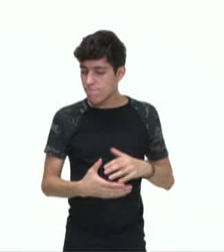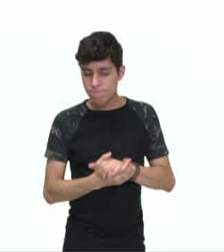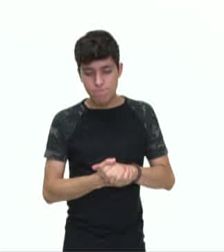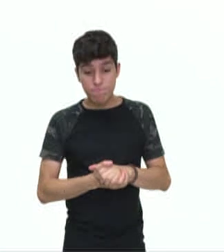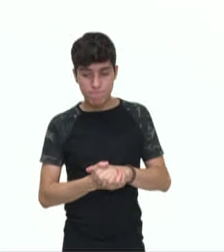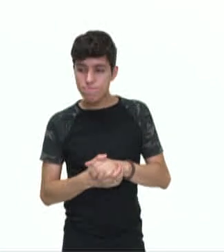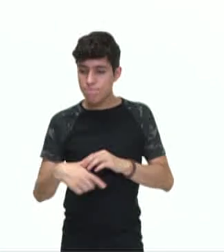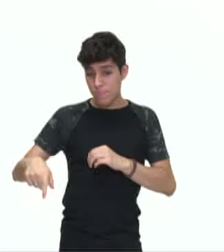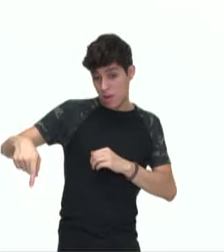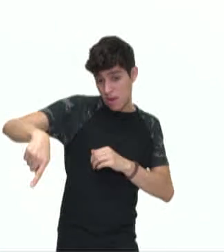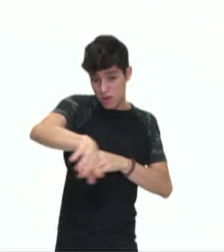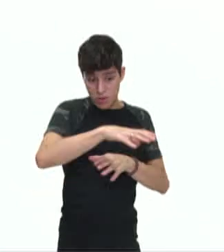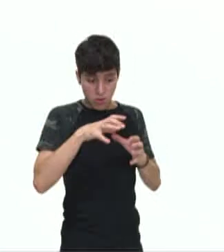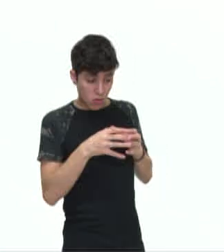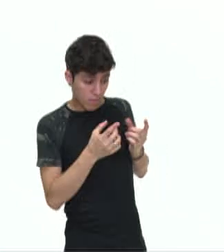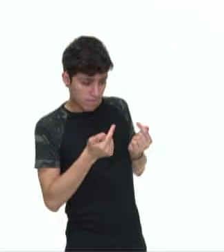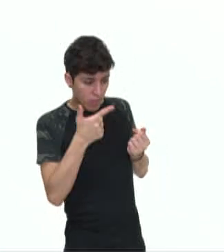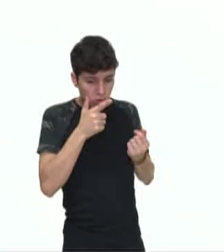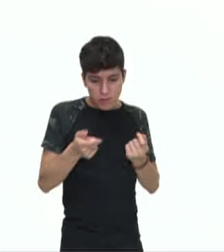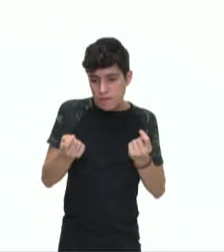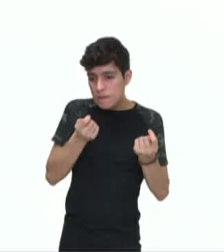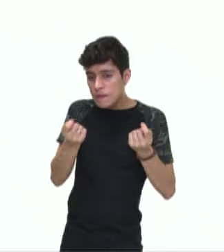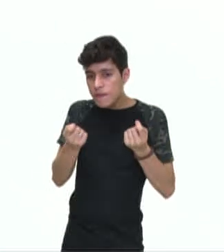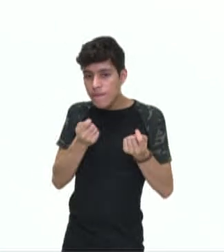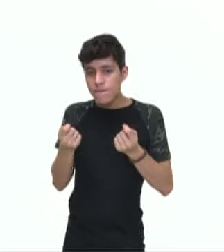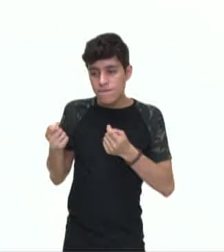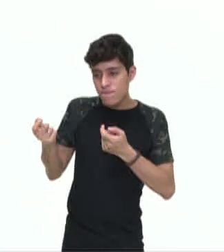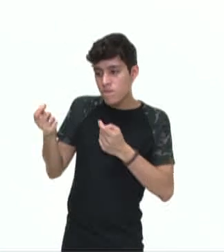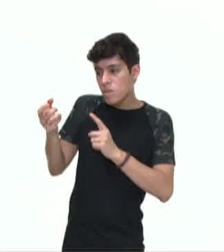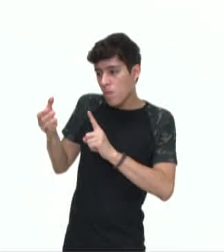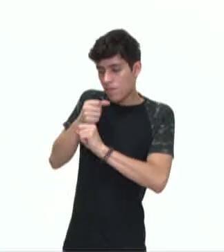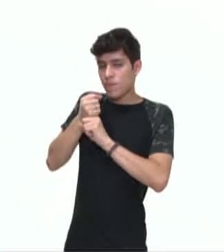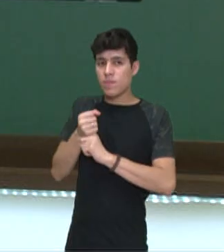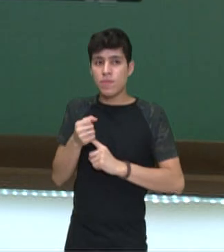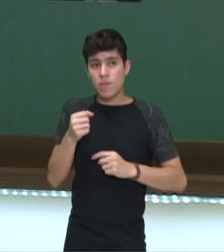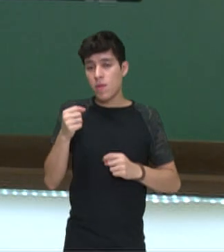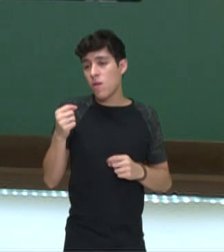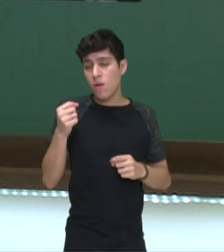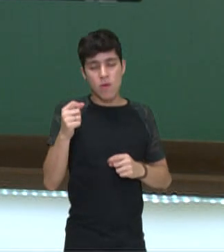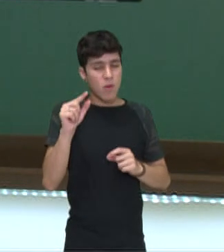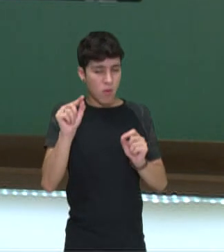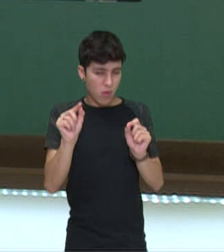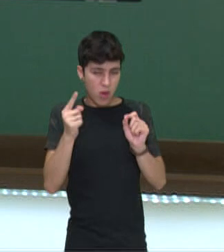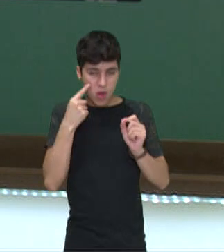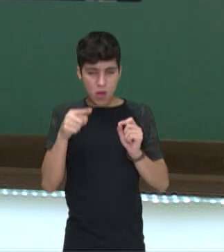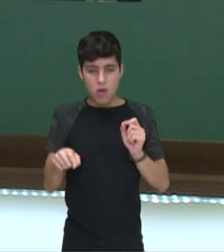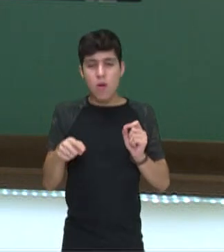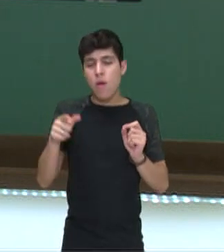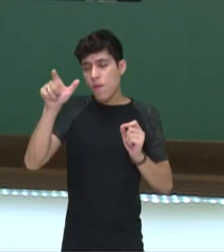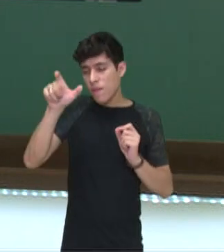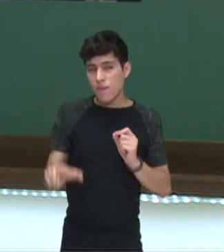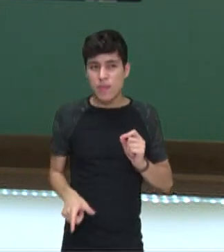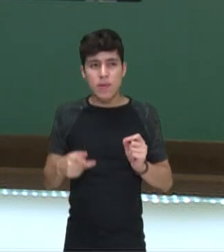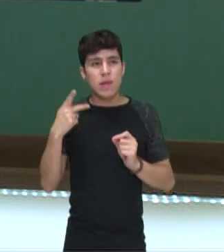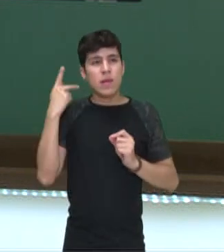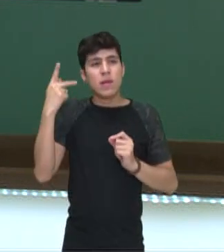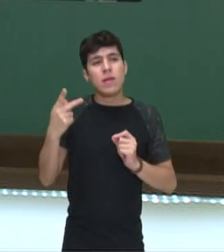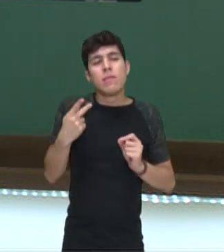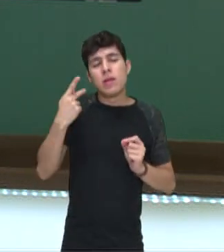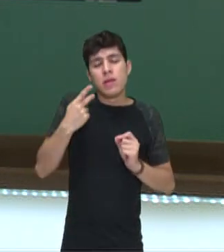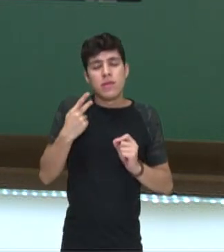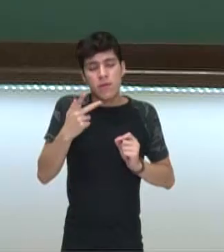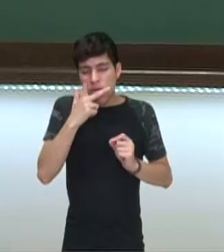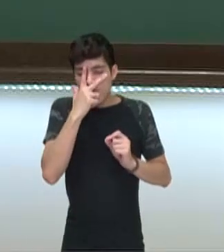essa elite conseguisse o poder. Nele, o que você olha? O político carregando um